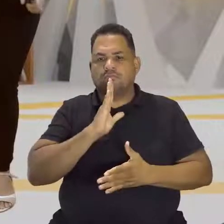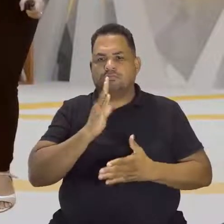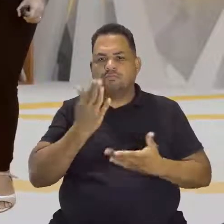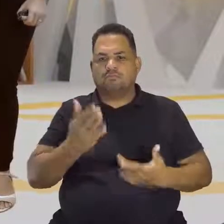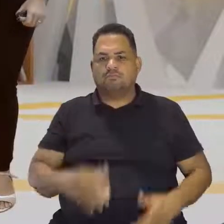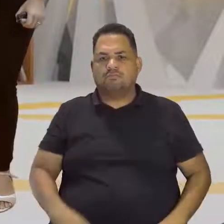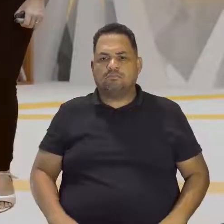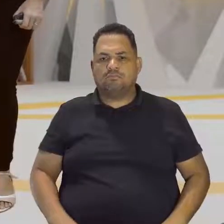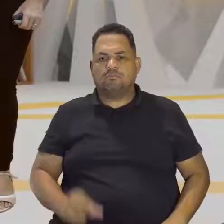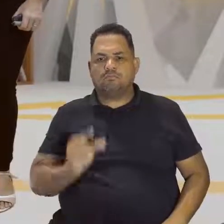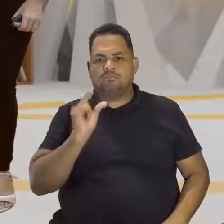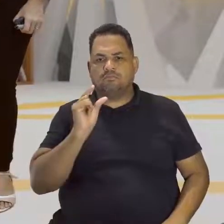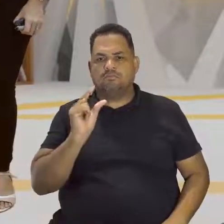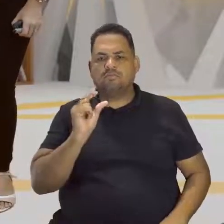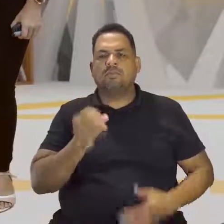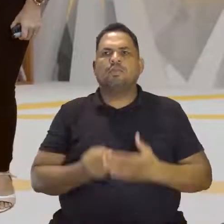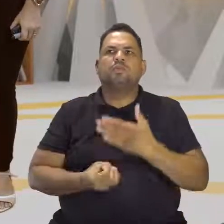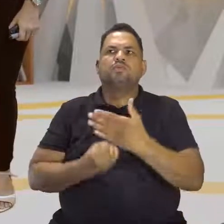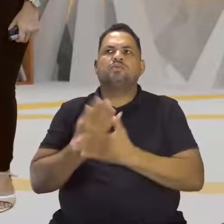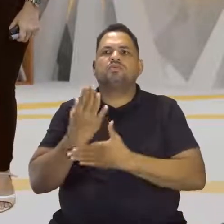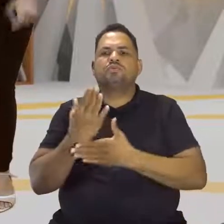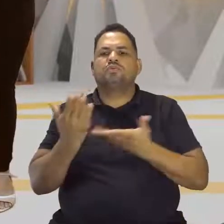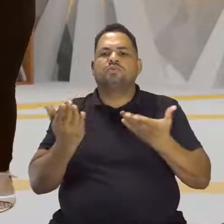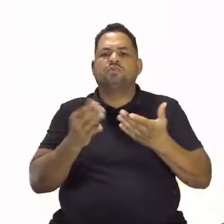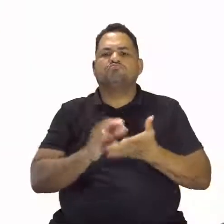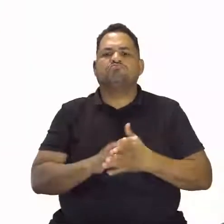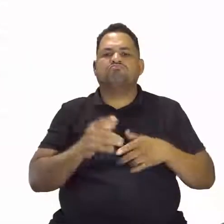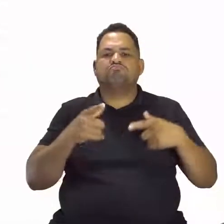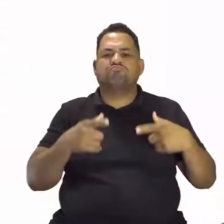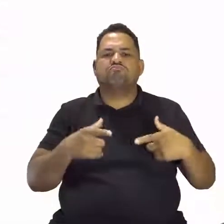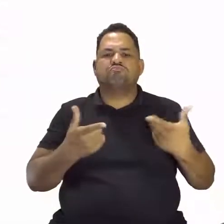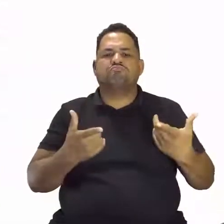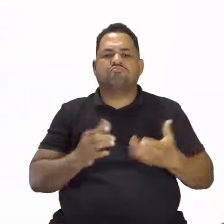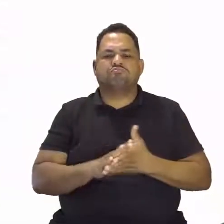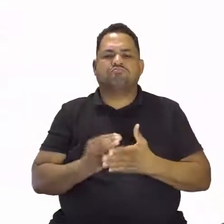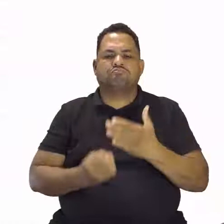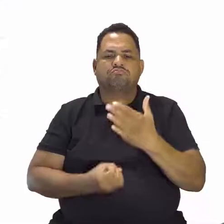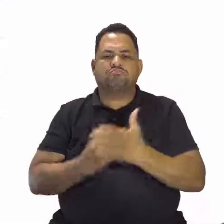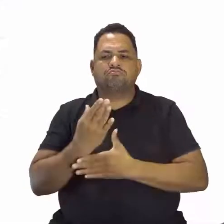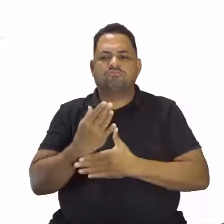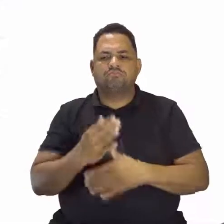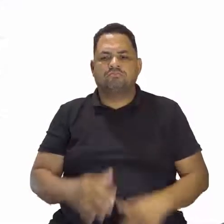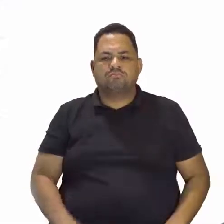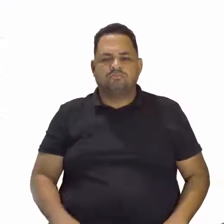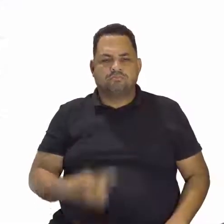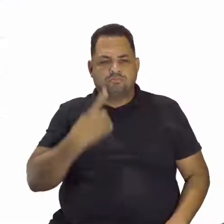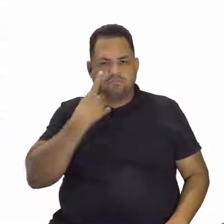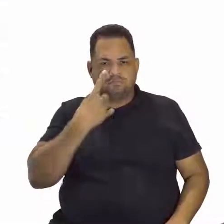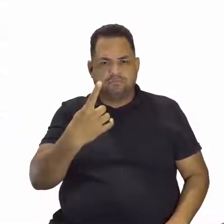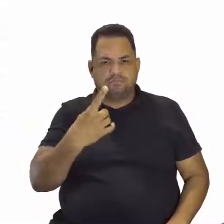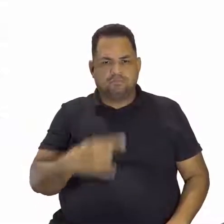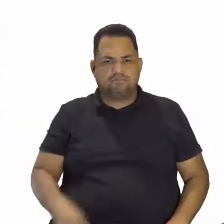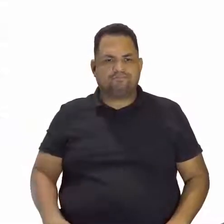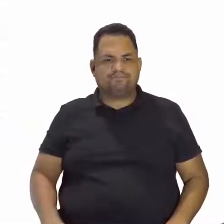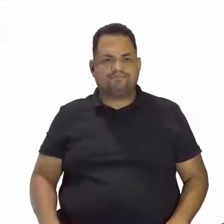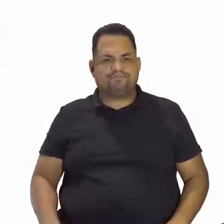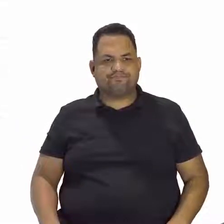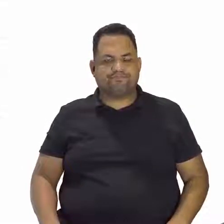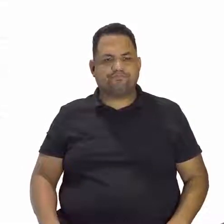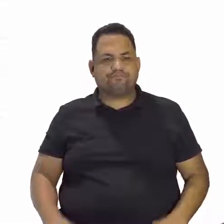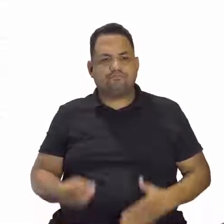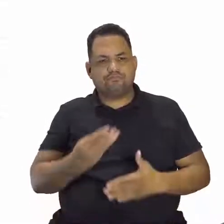essa palavra, de onde vem, né? Essa palavra Amazônia. Vamos ao quadro para a gente ver. Aqui é o mapa, né, da